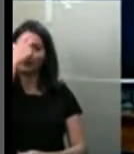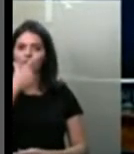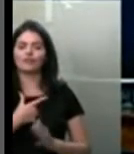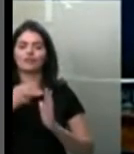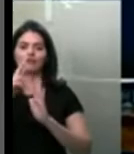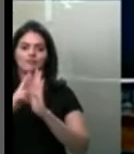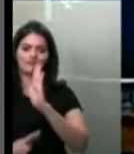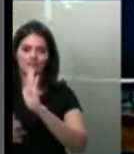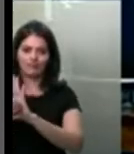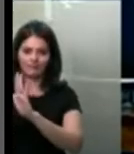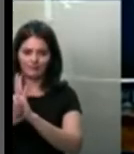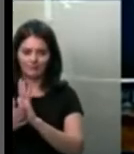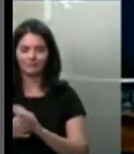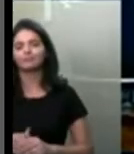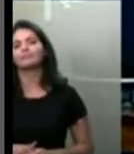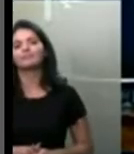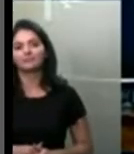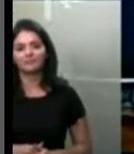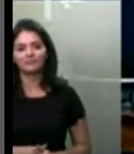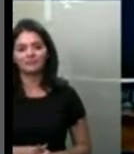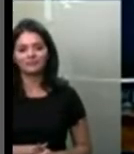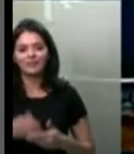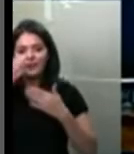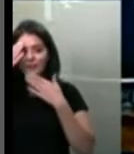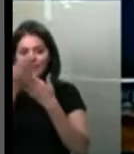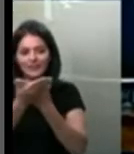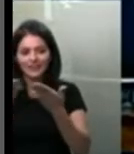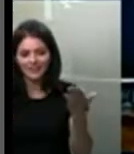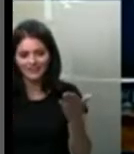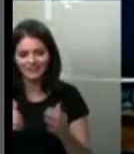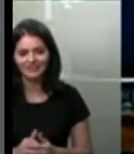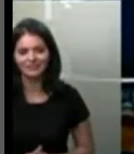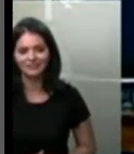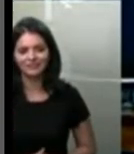a tarefa de ser relator desta matéria. Muito obrigado a todos